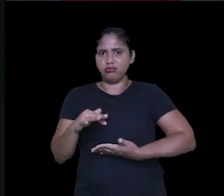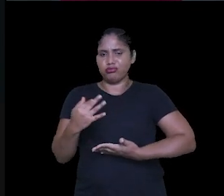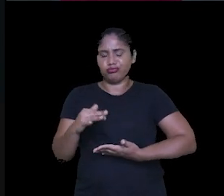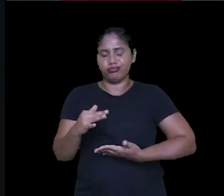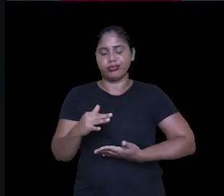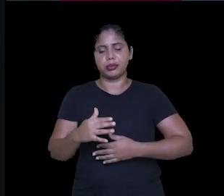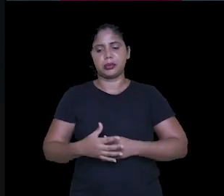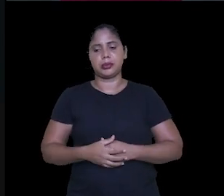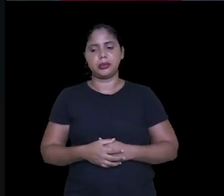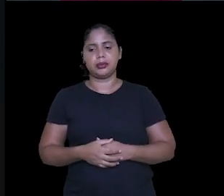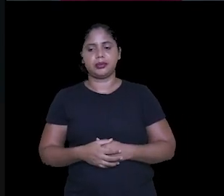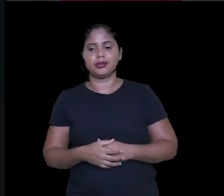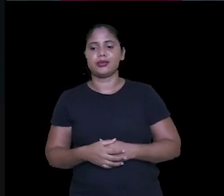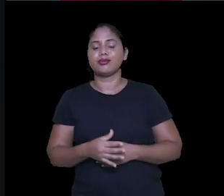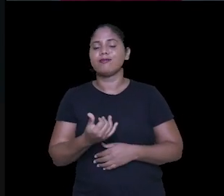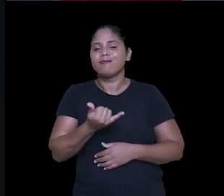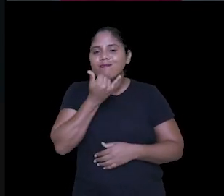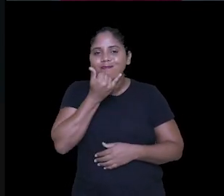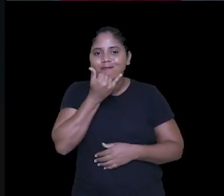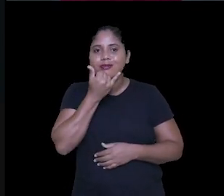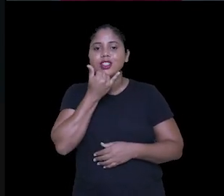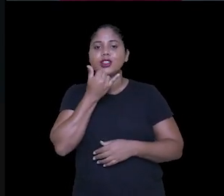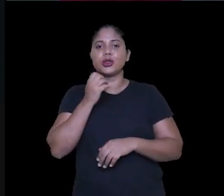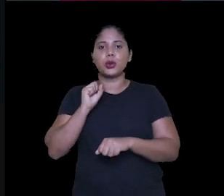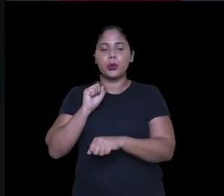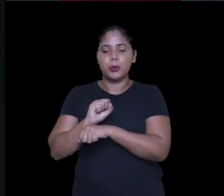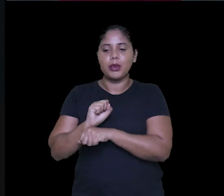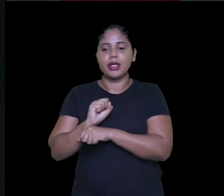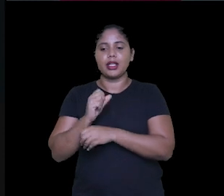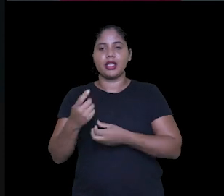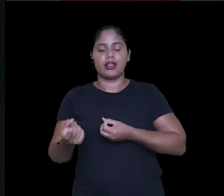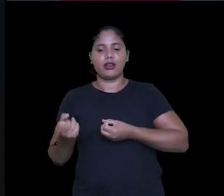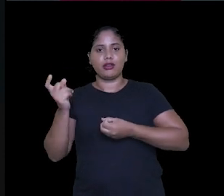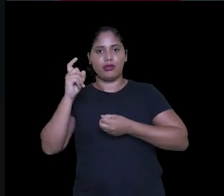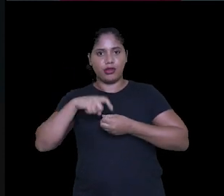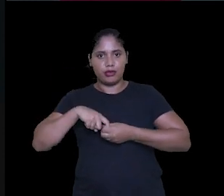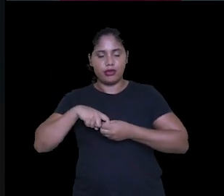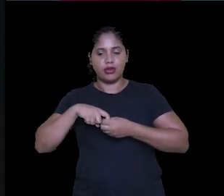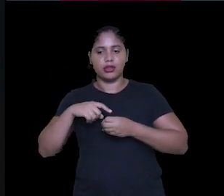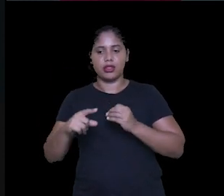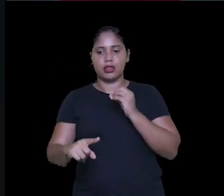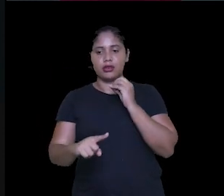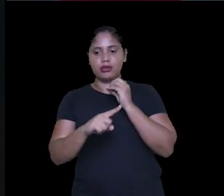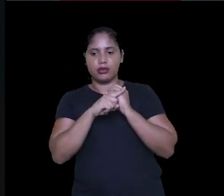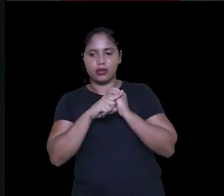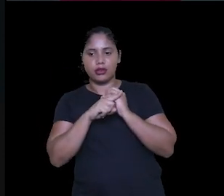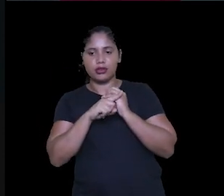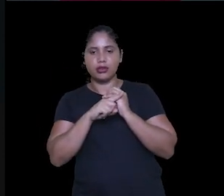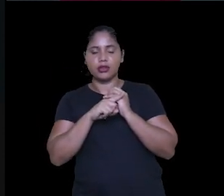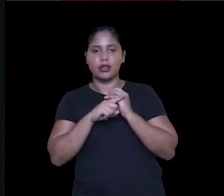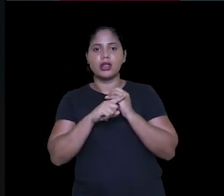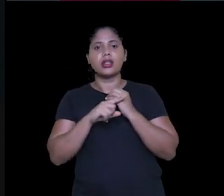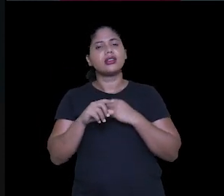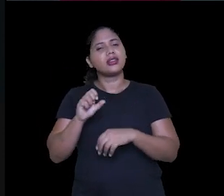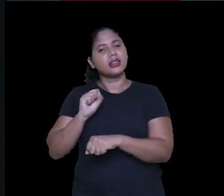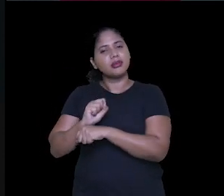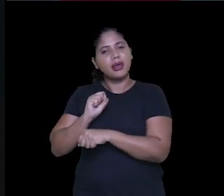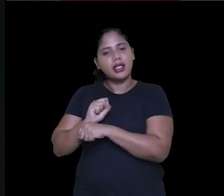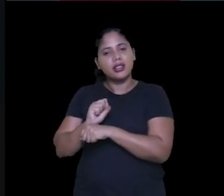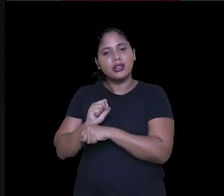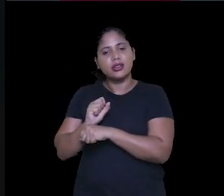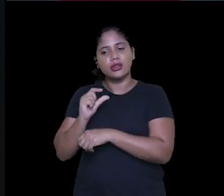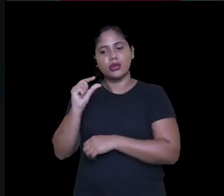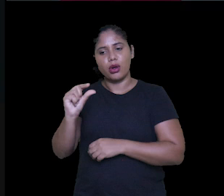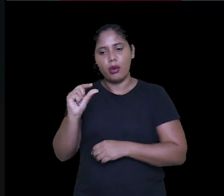no internamento ou logo após a alta, porque as intercorrências relacionadas ao processo de amamentação,